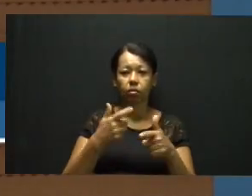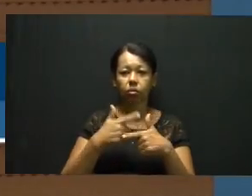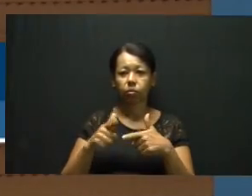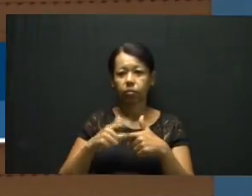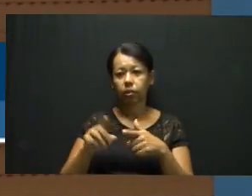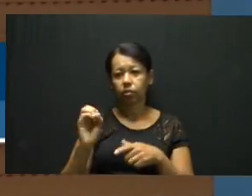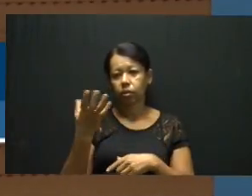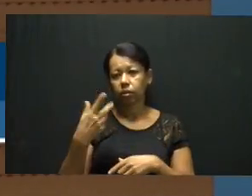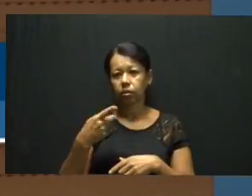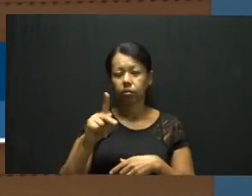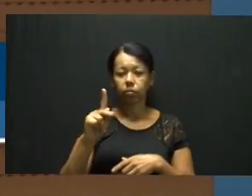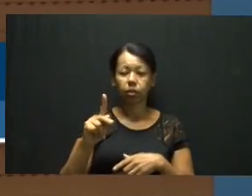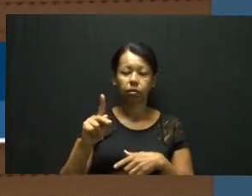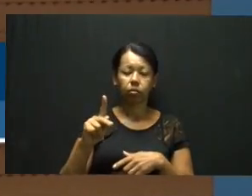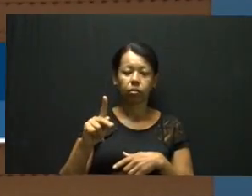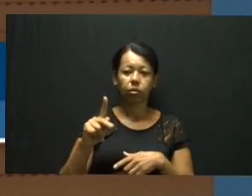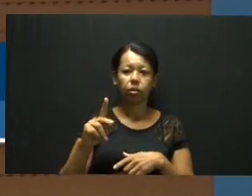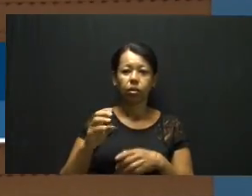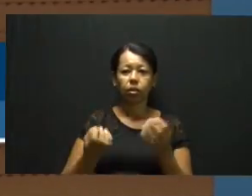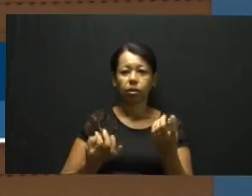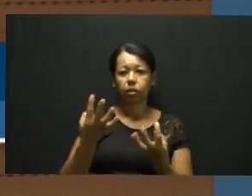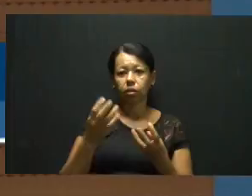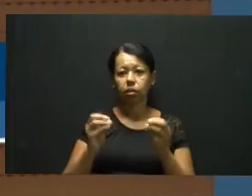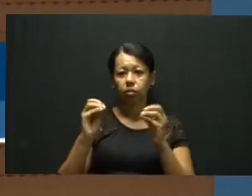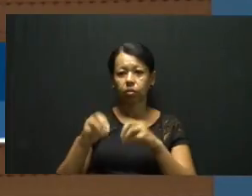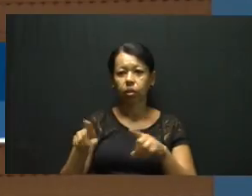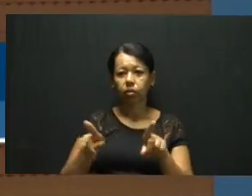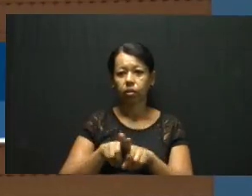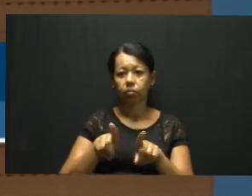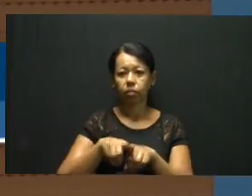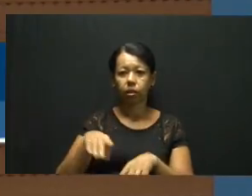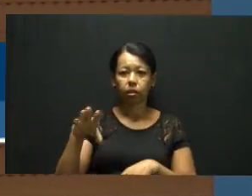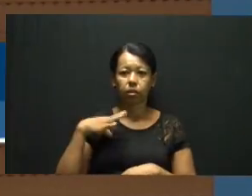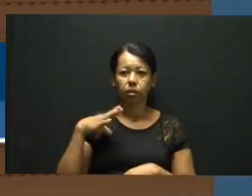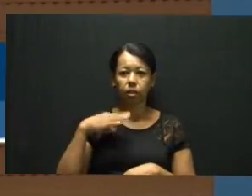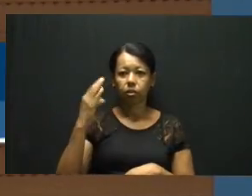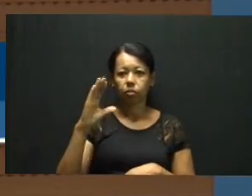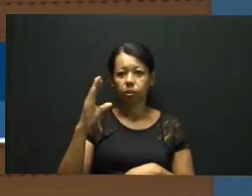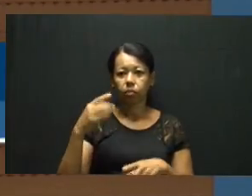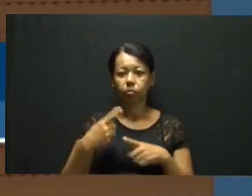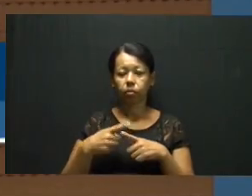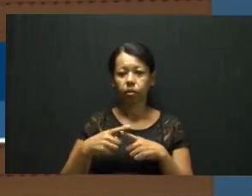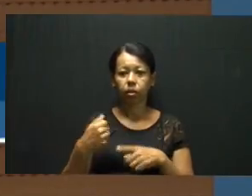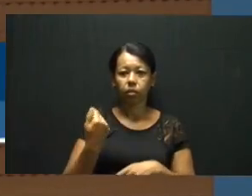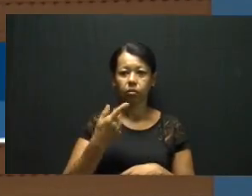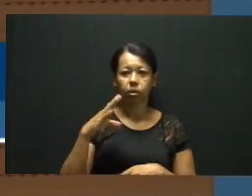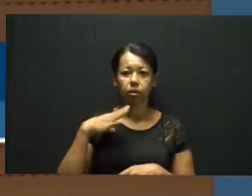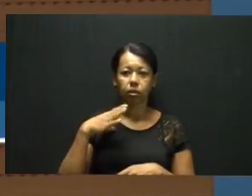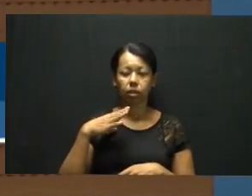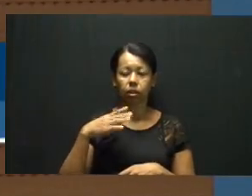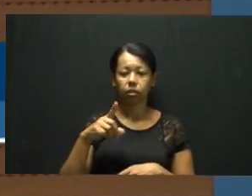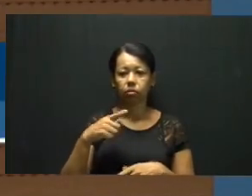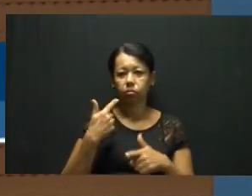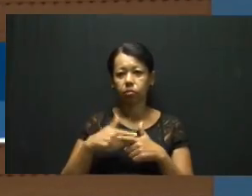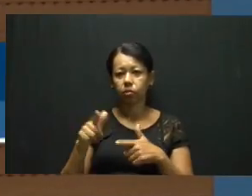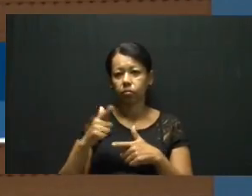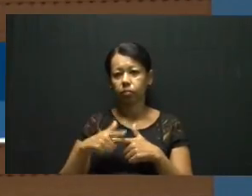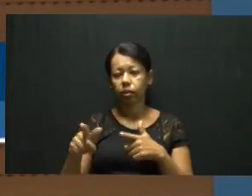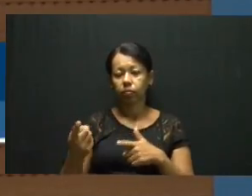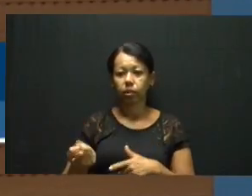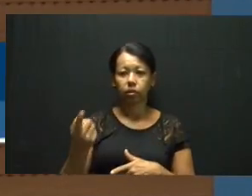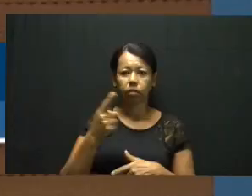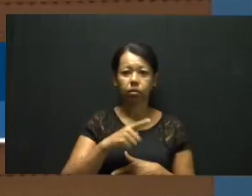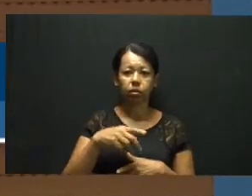pelo incêndio da Ultracargo seja inserido no município de Cubatão, pois nossa cidade foi afetada de forma direta